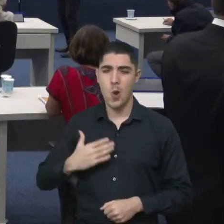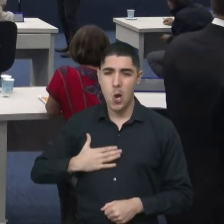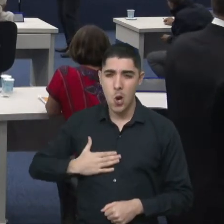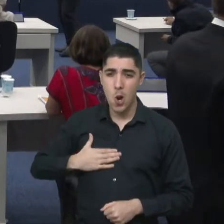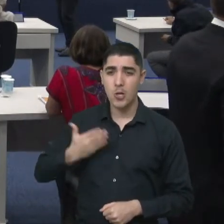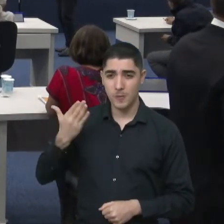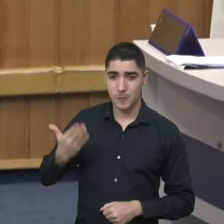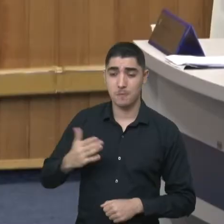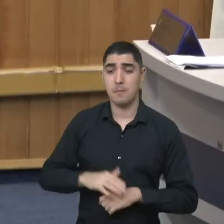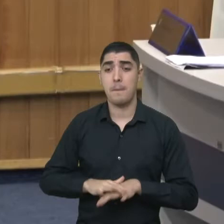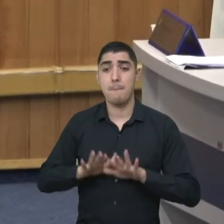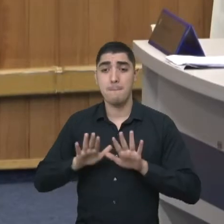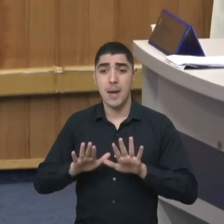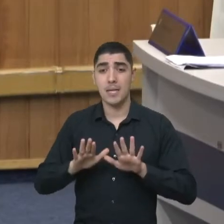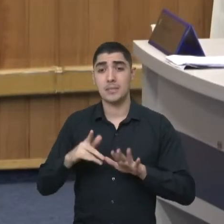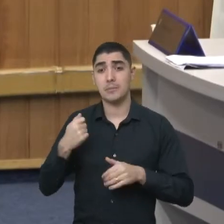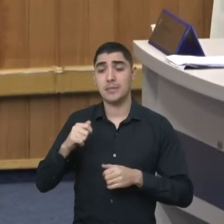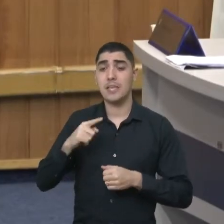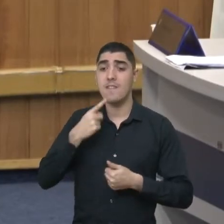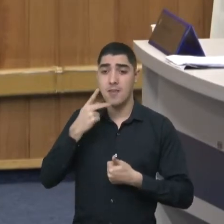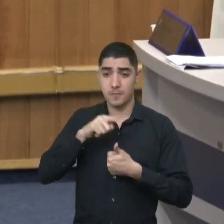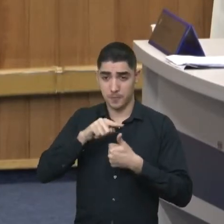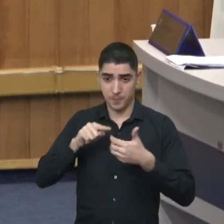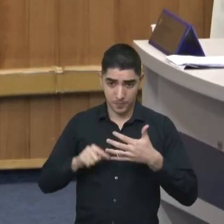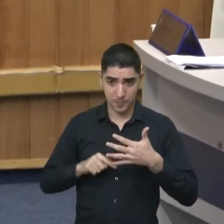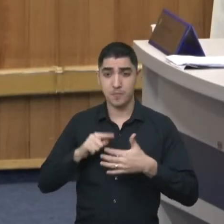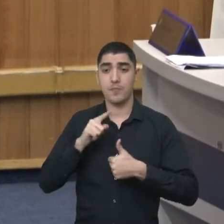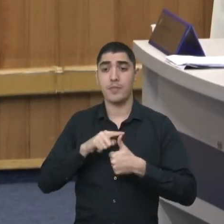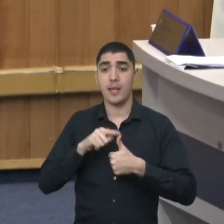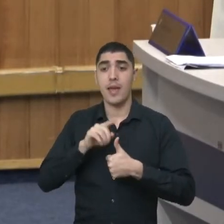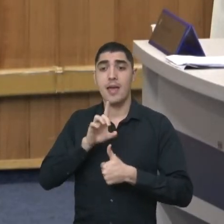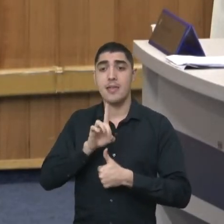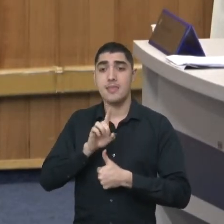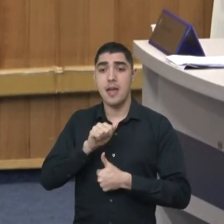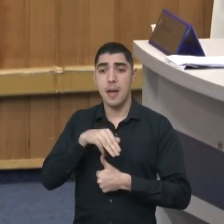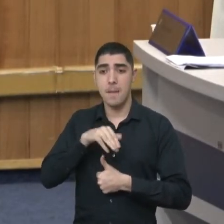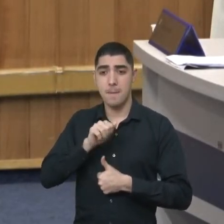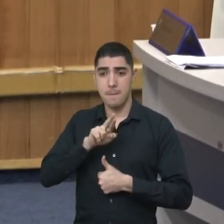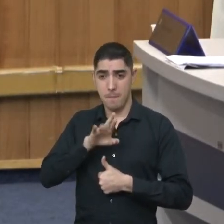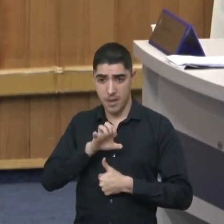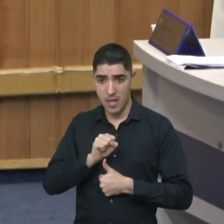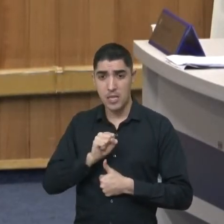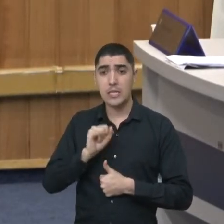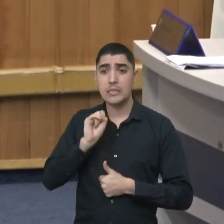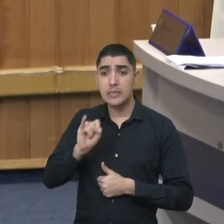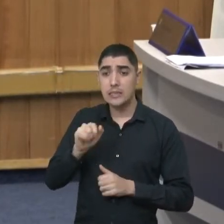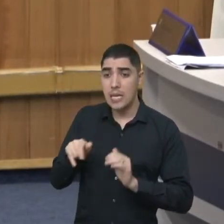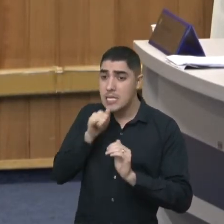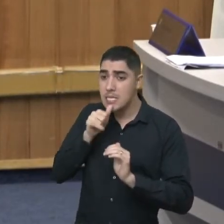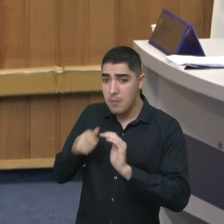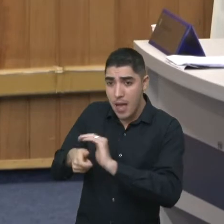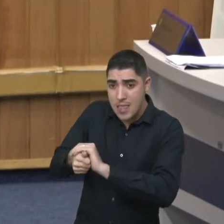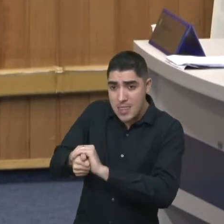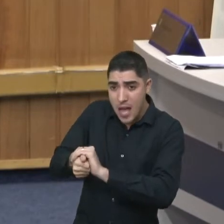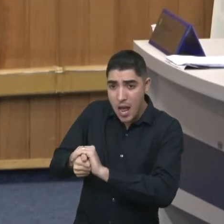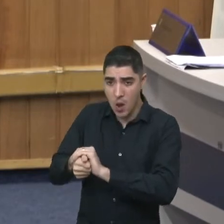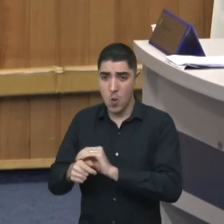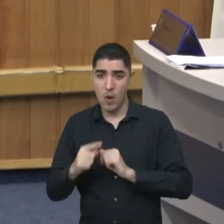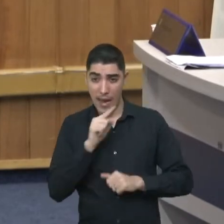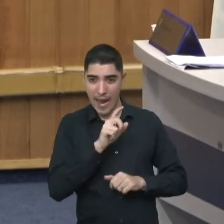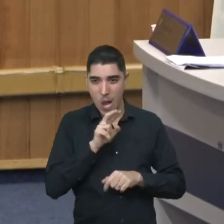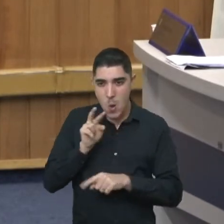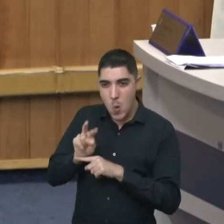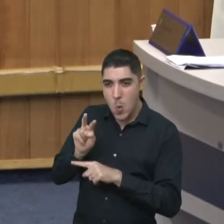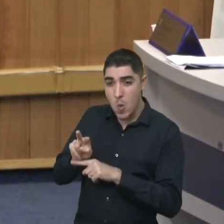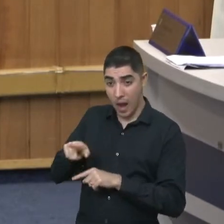algumas pessoas que foram eleitas pelo Bolsonaro. A Damares, se botar ela para tomar conta de uma tartaruga, a tartaruga vai disputar a Fórmula 1.